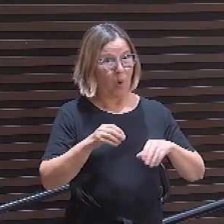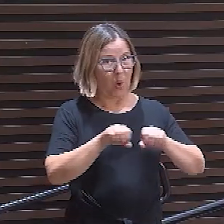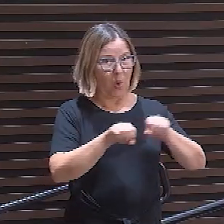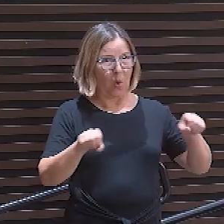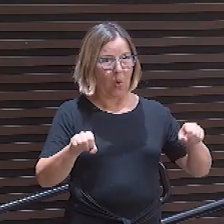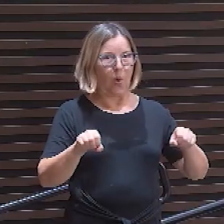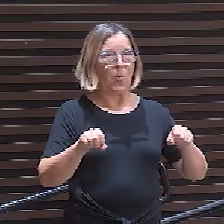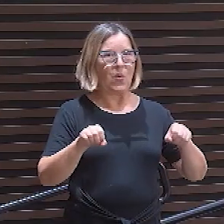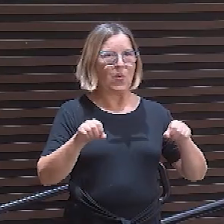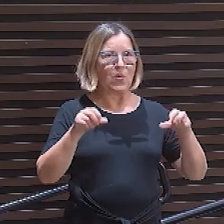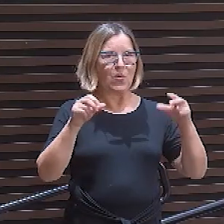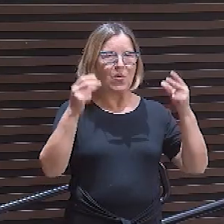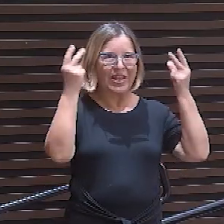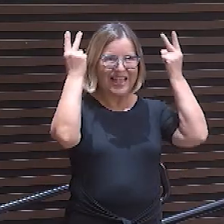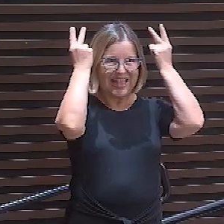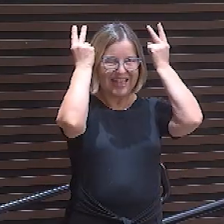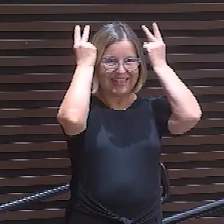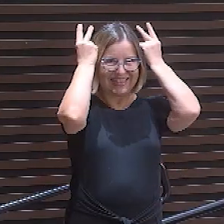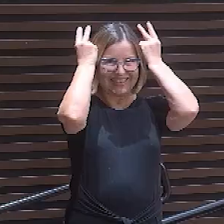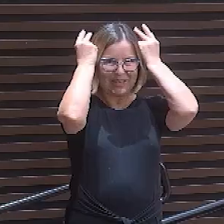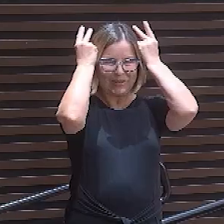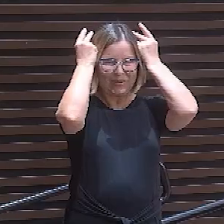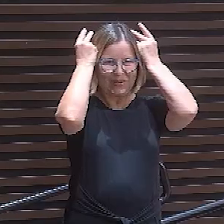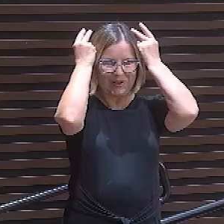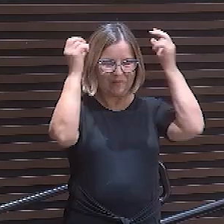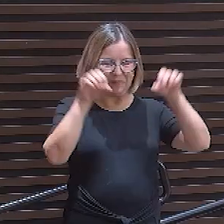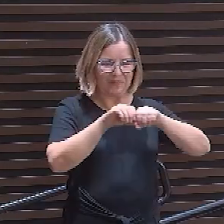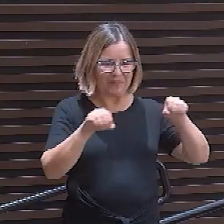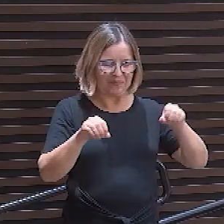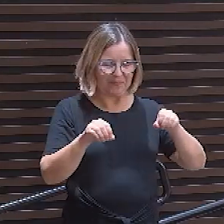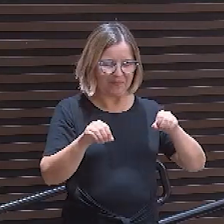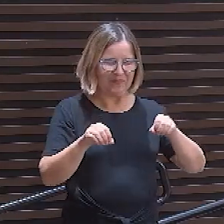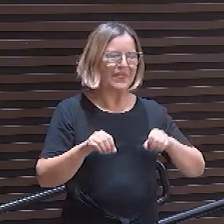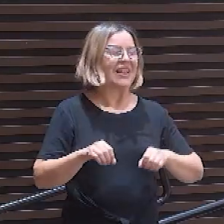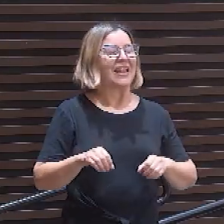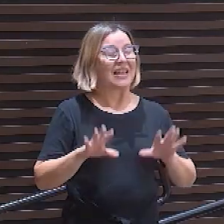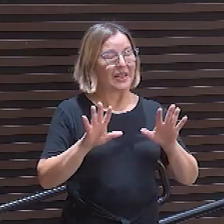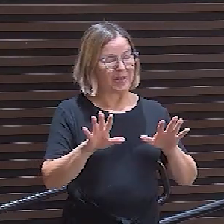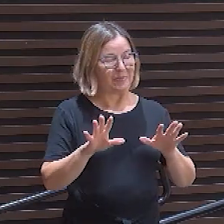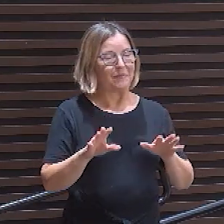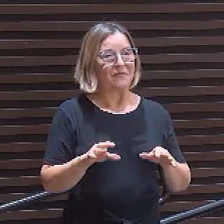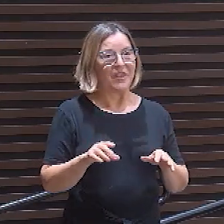é o sentido da língua original. É você pegar o